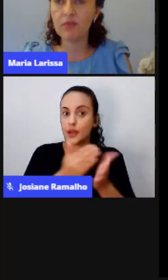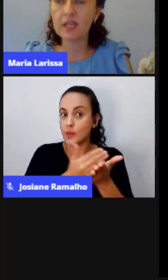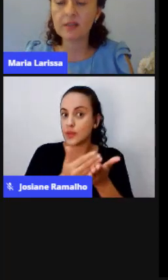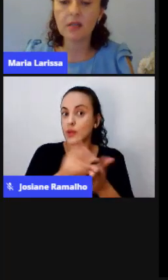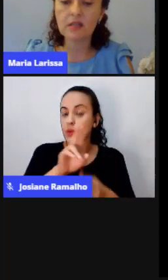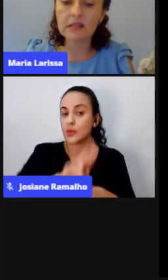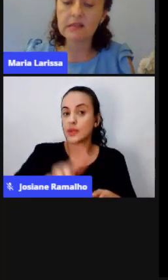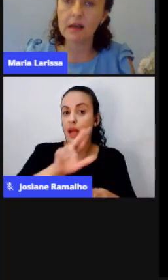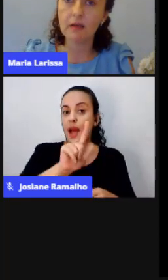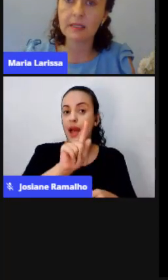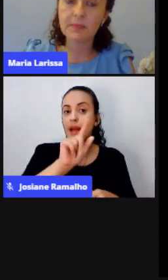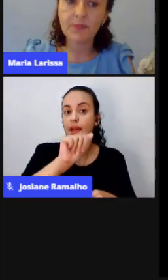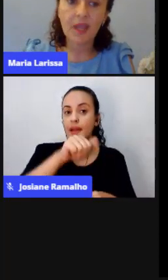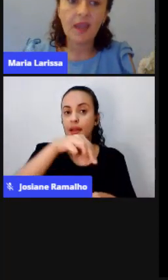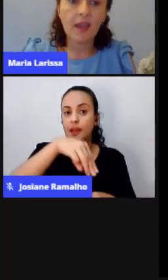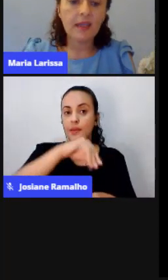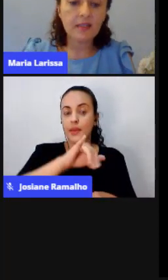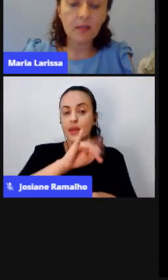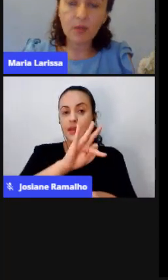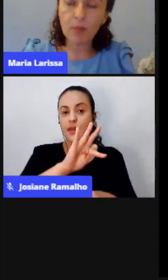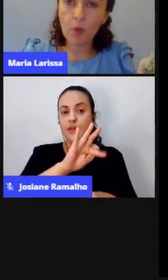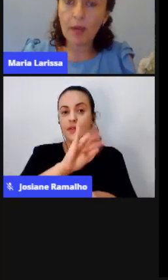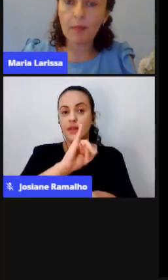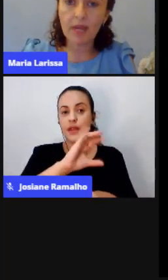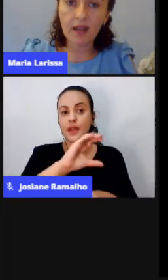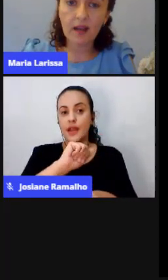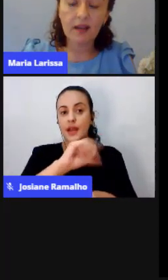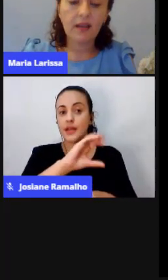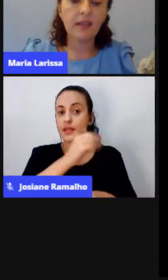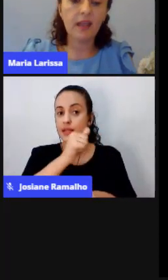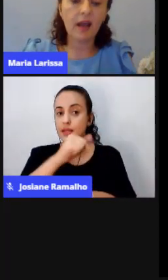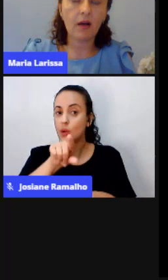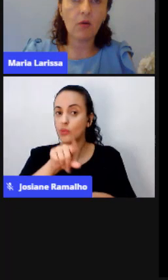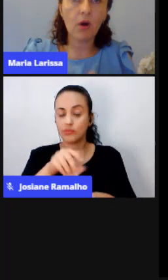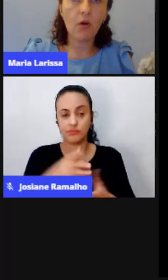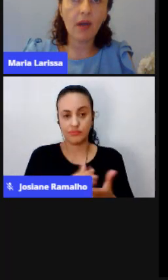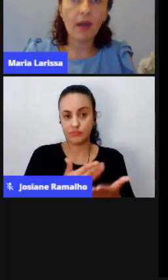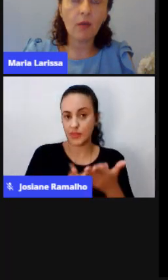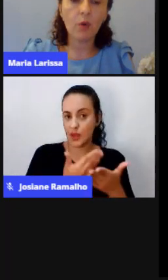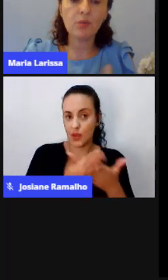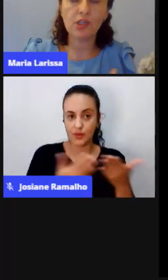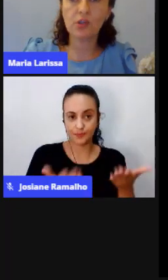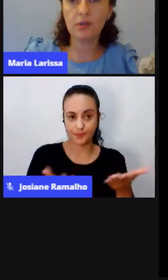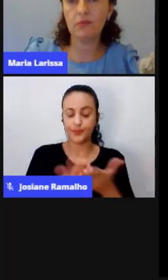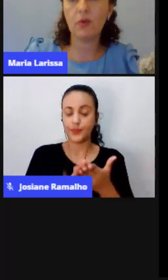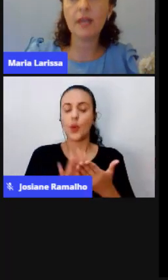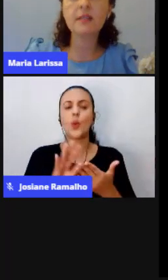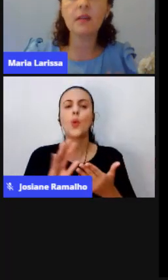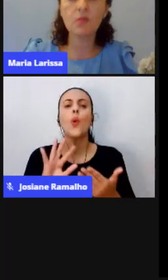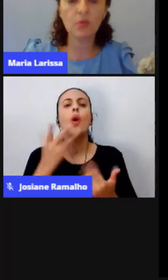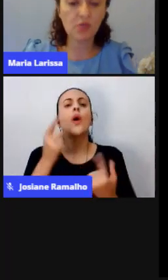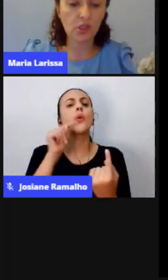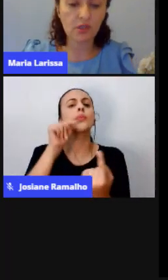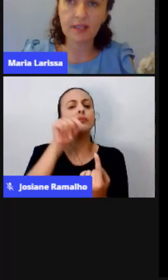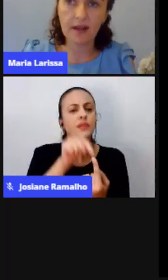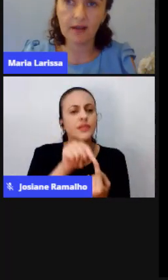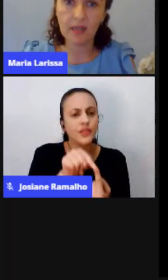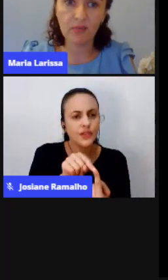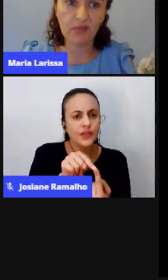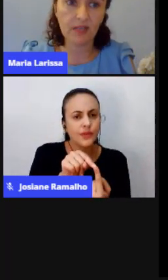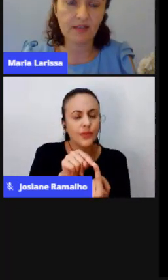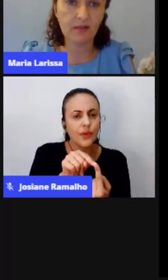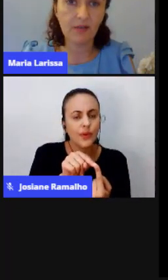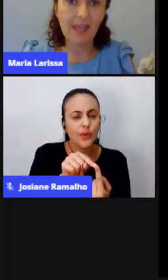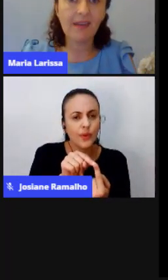da gamificação nas nossas aulas. E é sempre bom lembrar que qual é o objetivo, quais são os objetivos